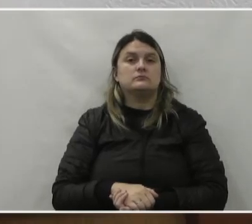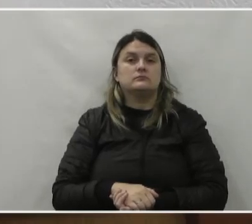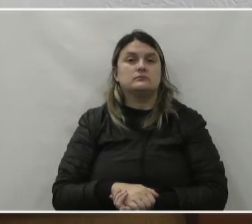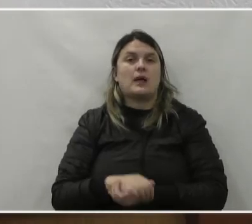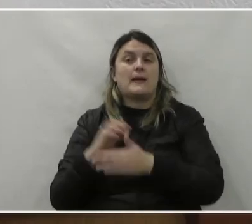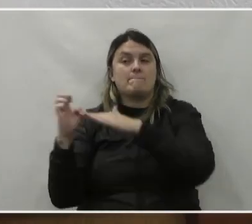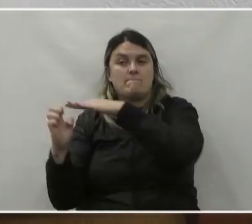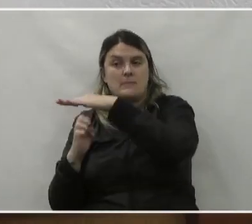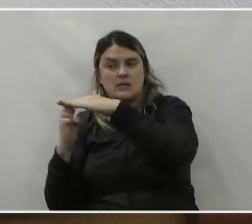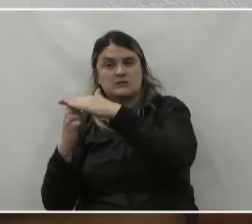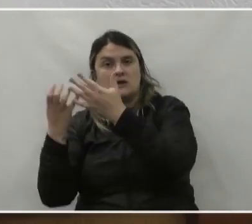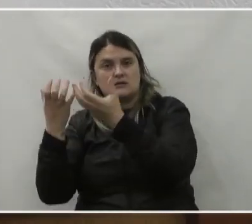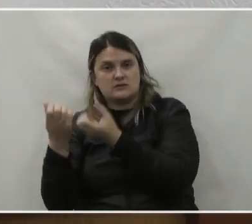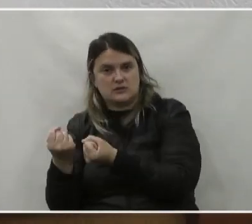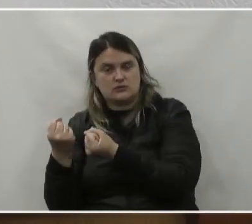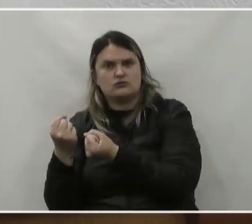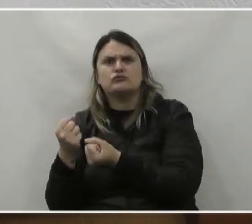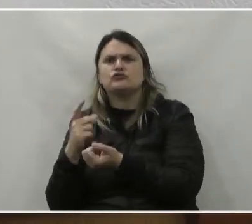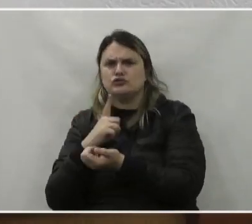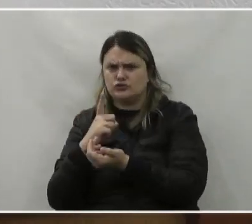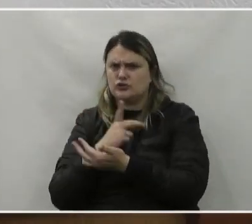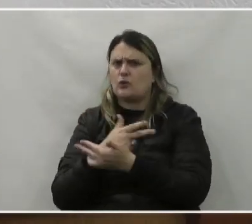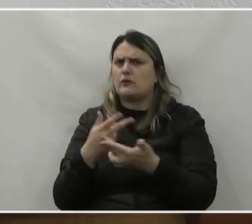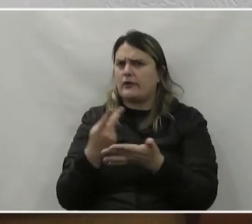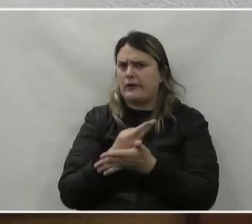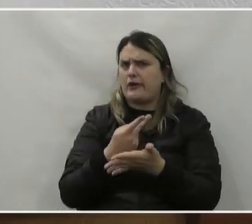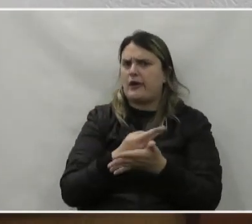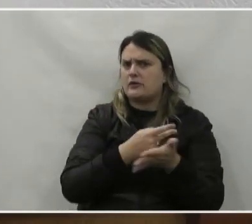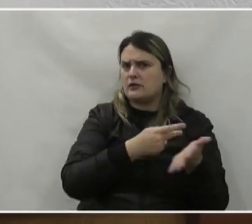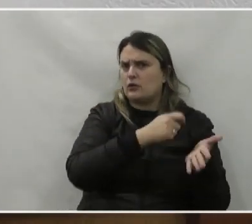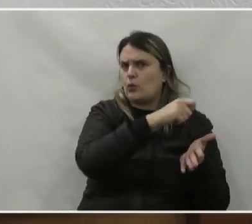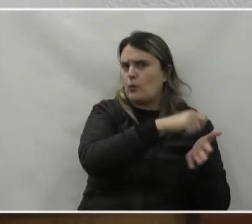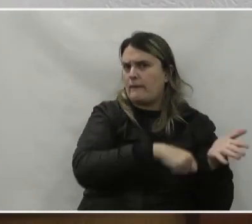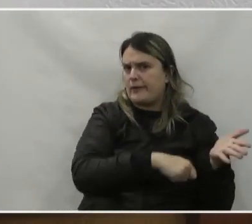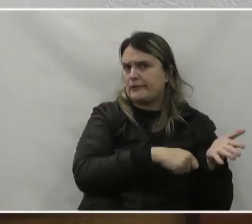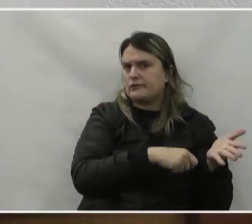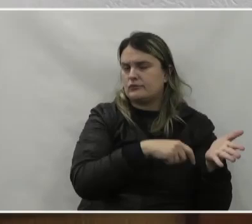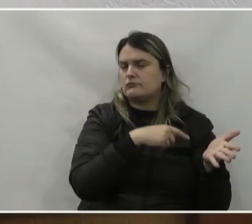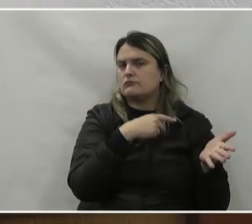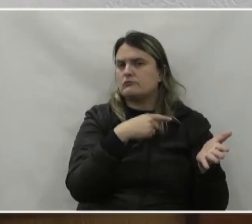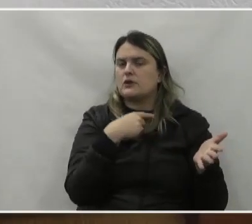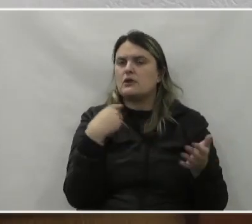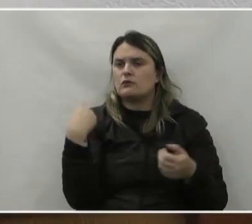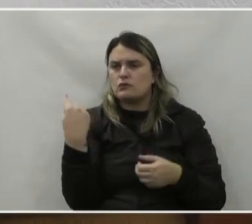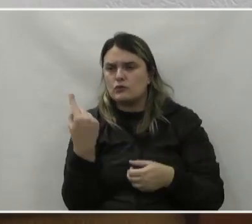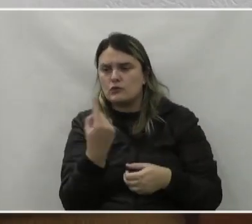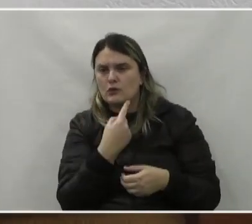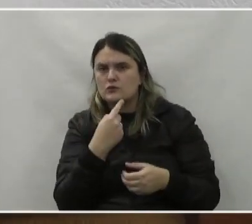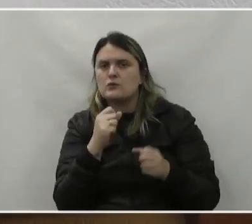cedeu, erros tinham no contrato, e a gente pôde realmente